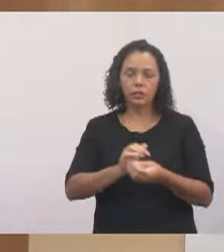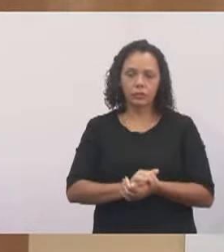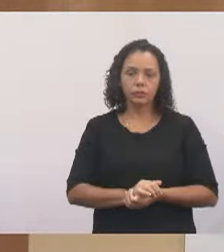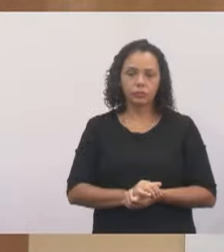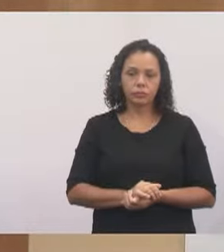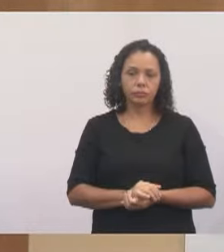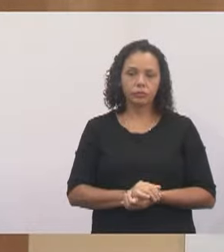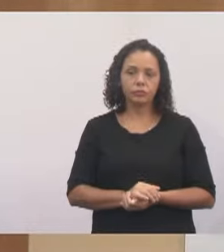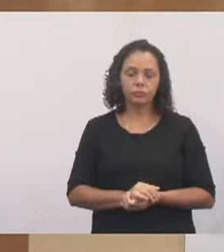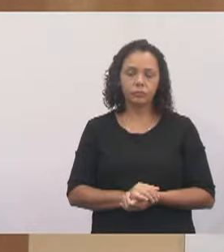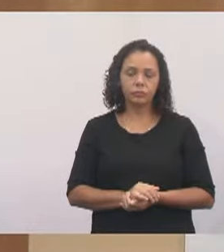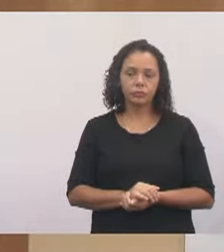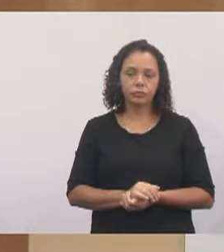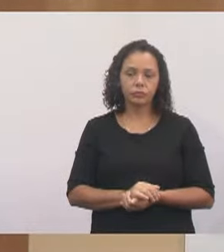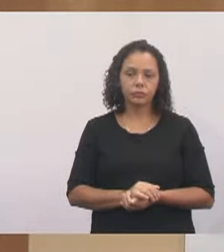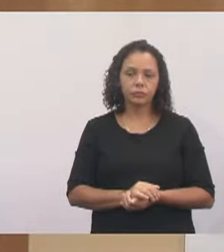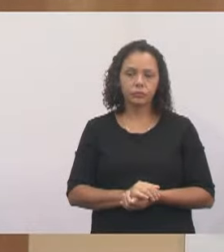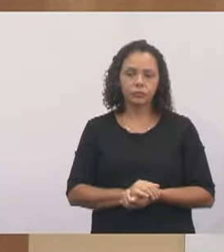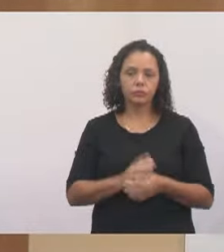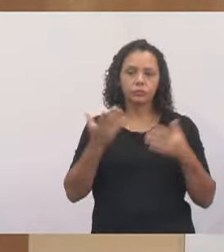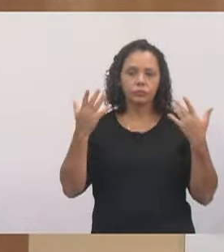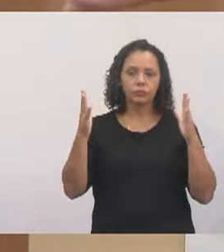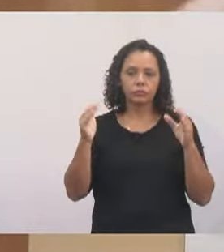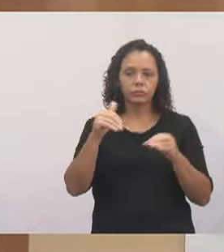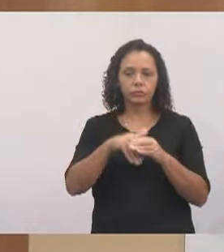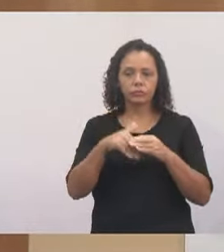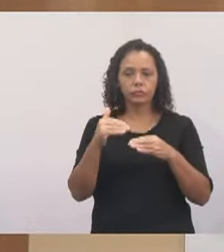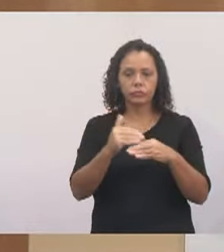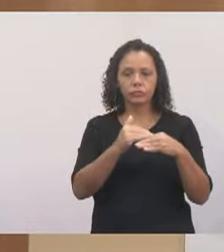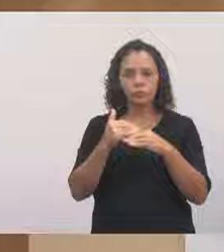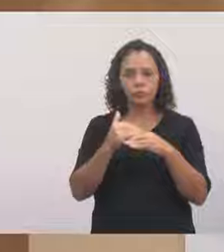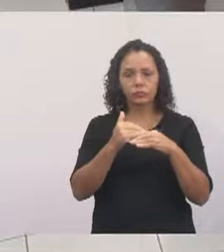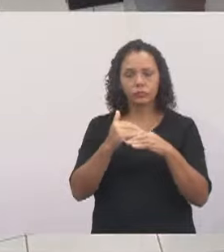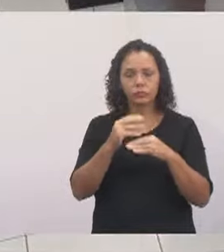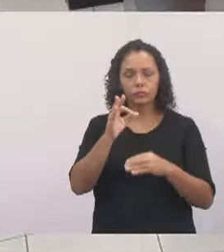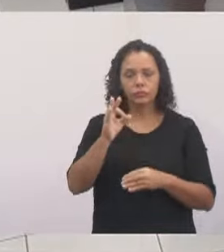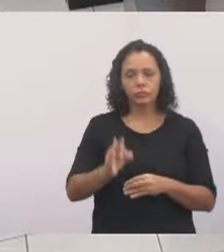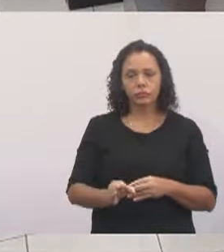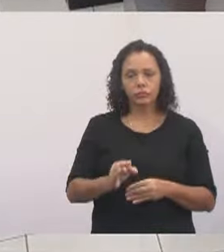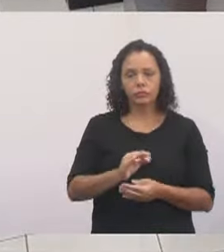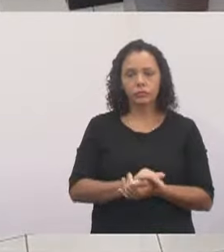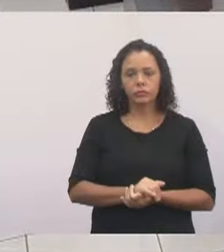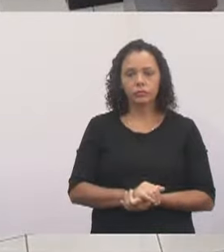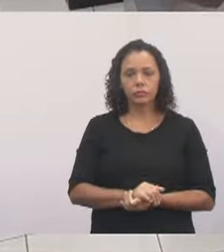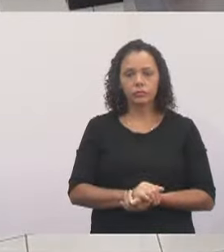desse projeto de utilidade pública. Parabéns. Meu voto será favorável, com certeza.